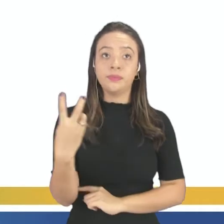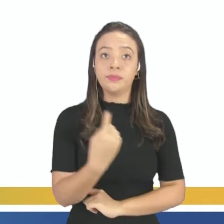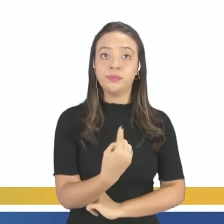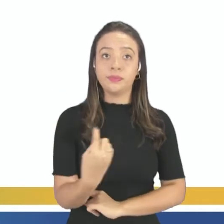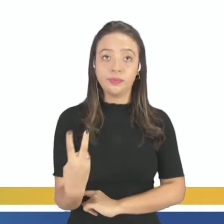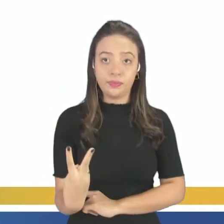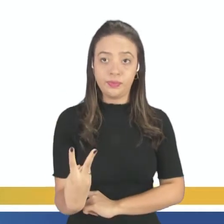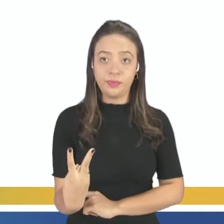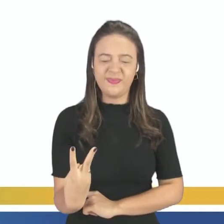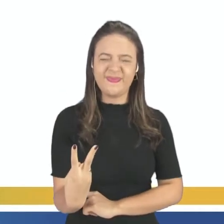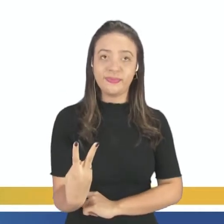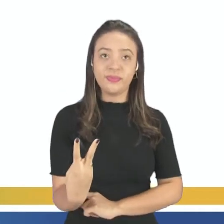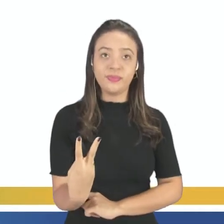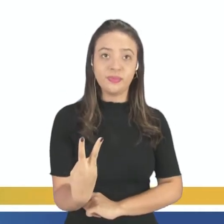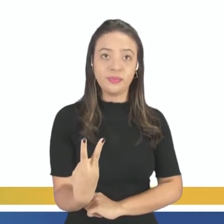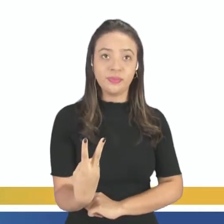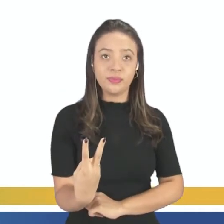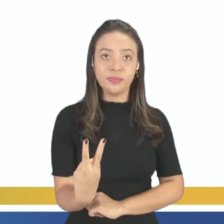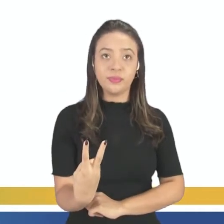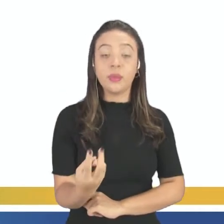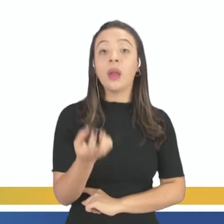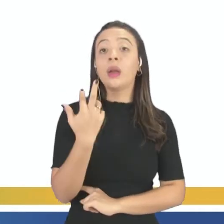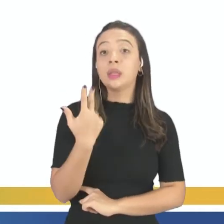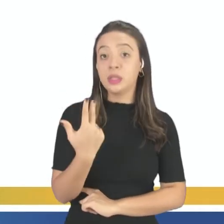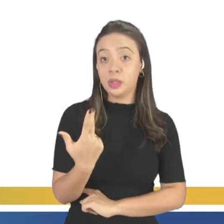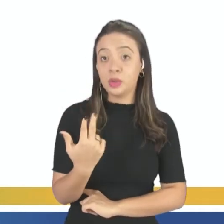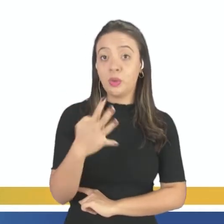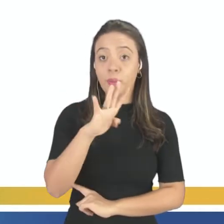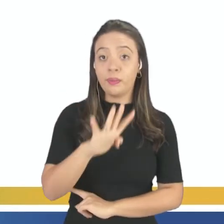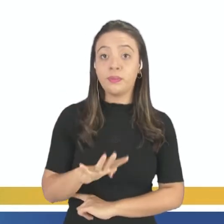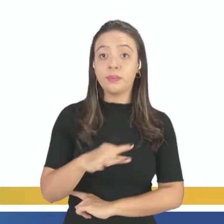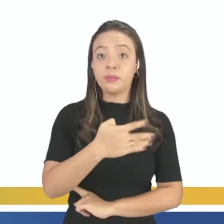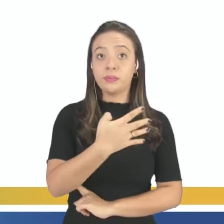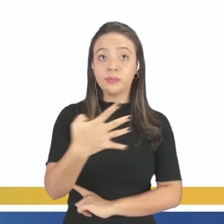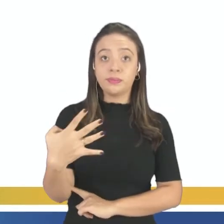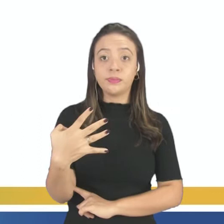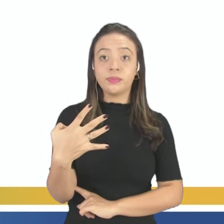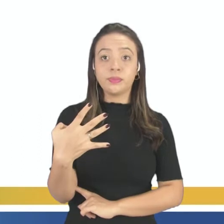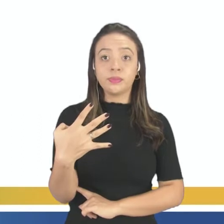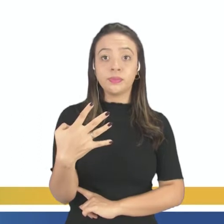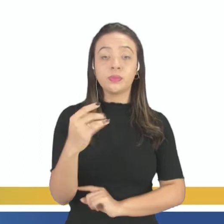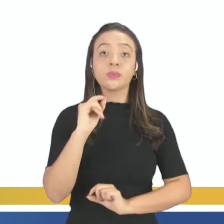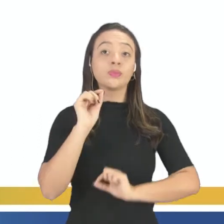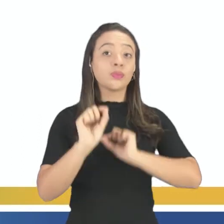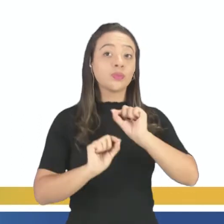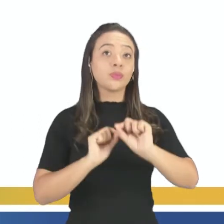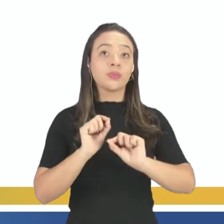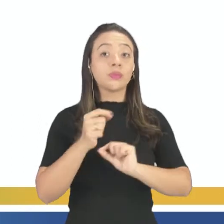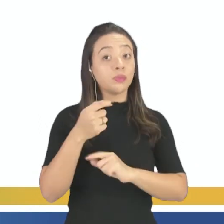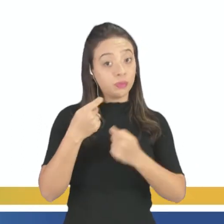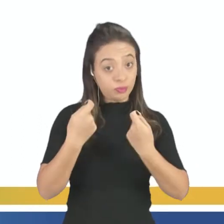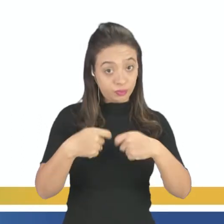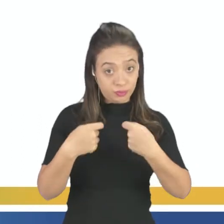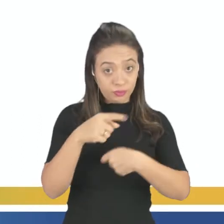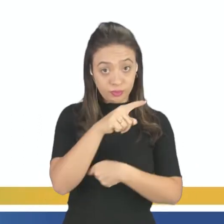1 e 2 é igual. E aí vocês vão